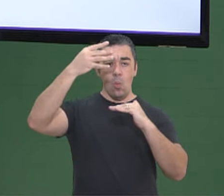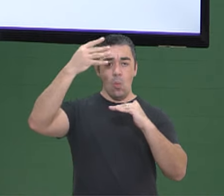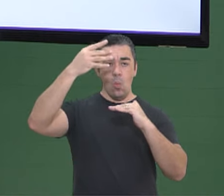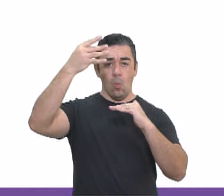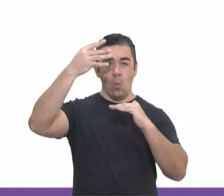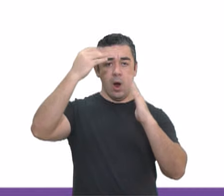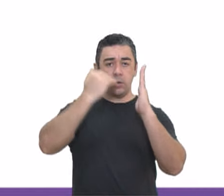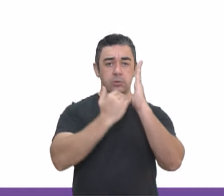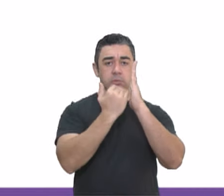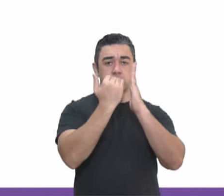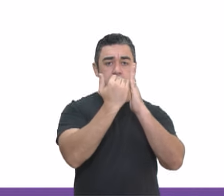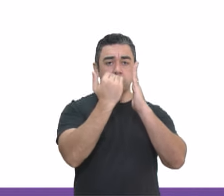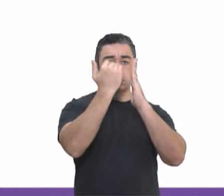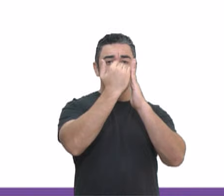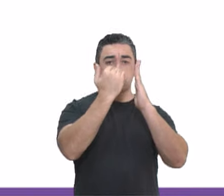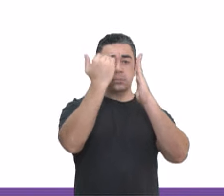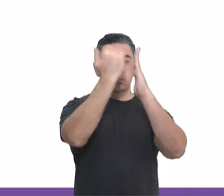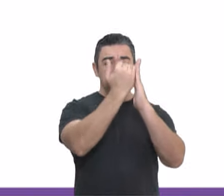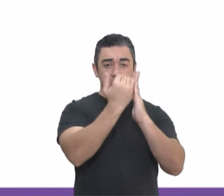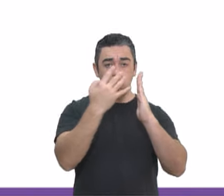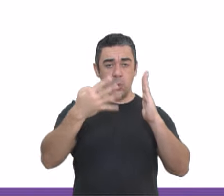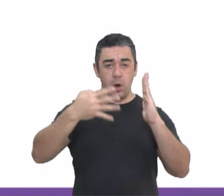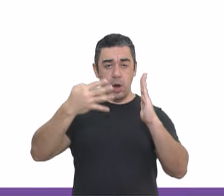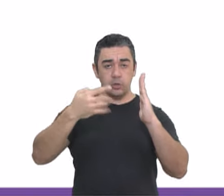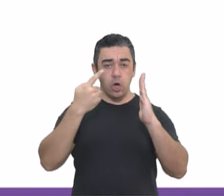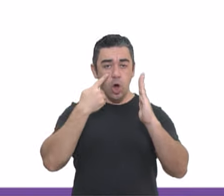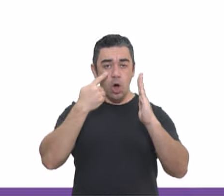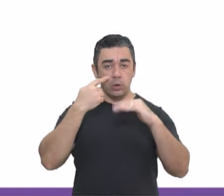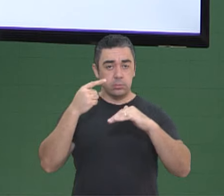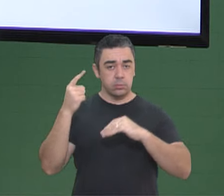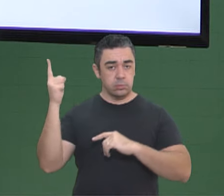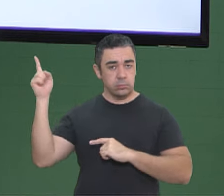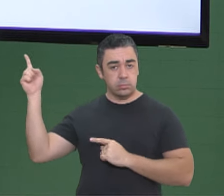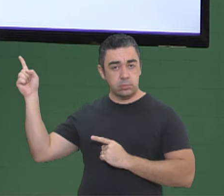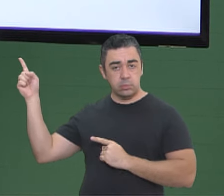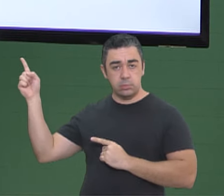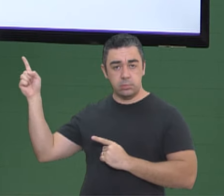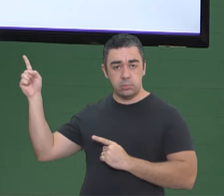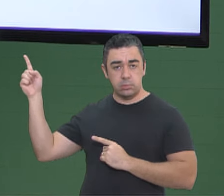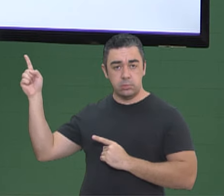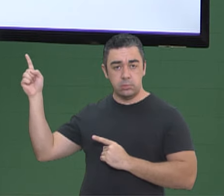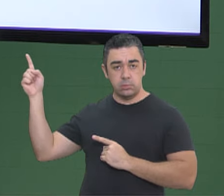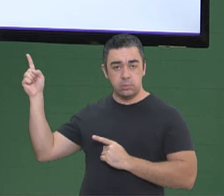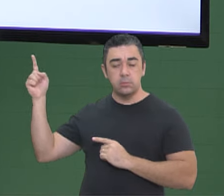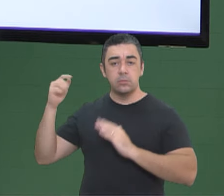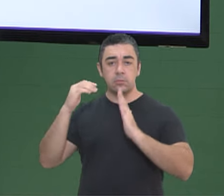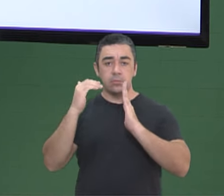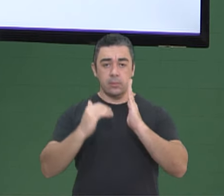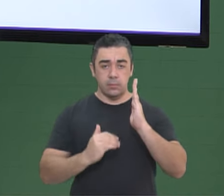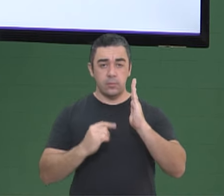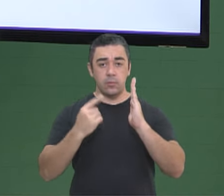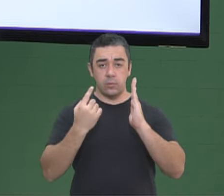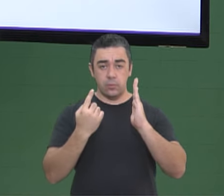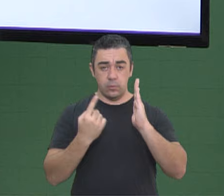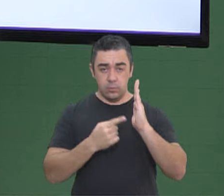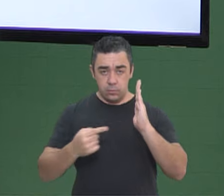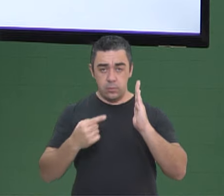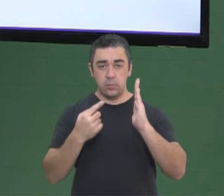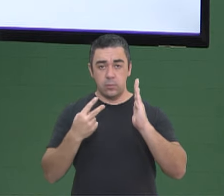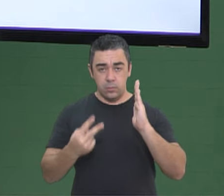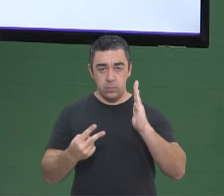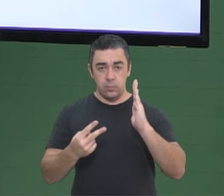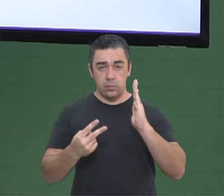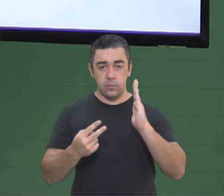Que conclusão que eu posso chegar? Olha lá, nosso primeiro exercício. Mais 4 com mais 5 deu mais